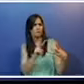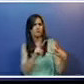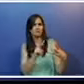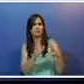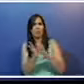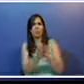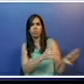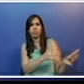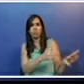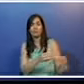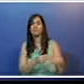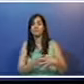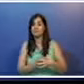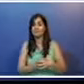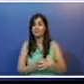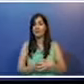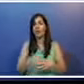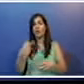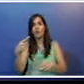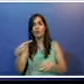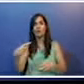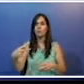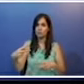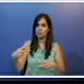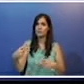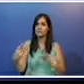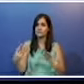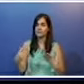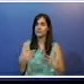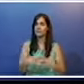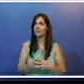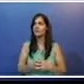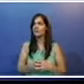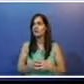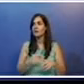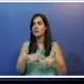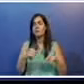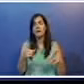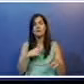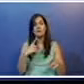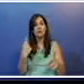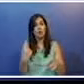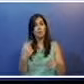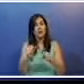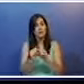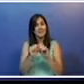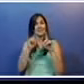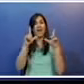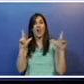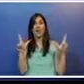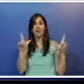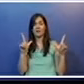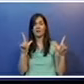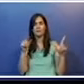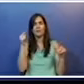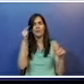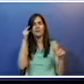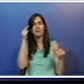excluir. Podem ficar entre uma e outra. Mas tem uma que está mais clara, né? E aí, vamos